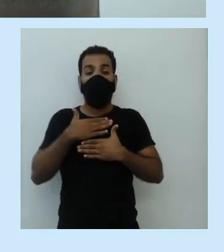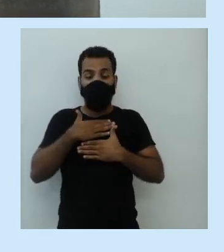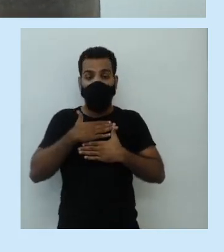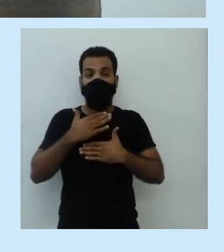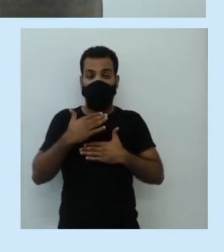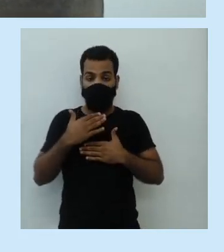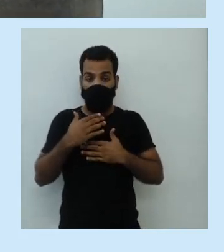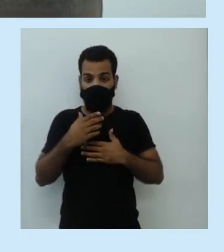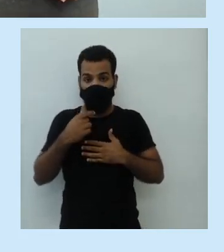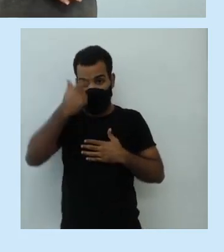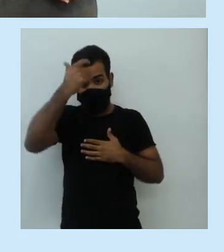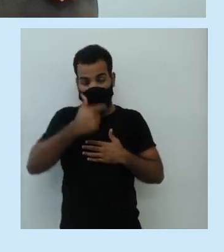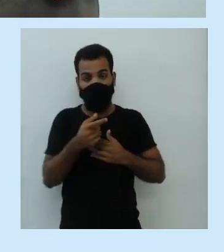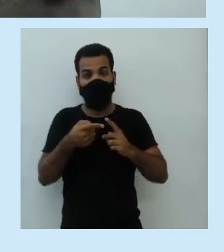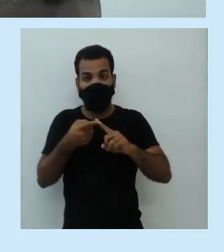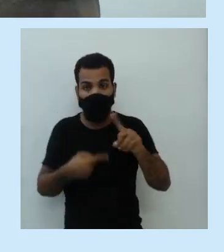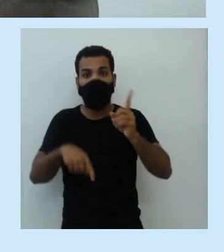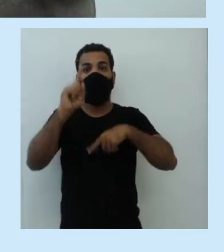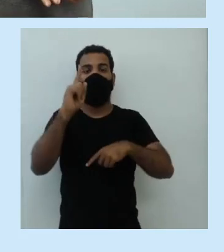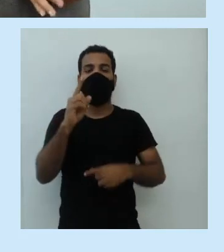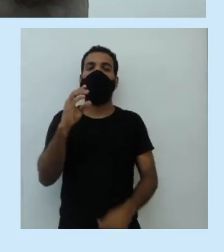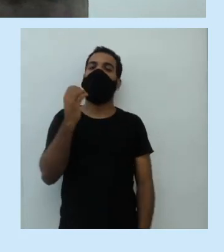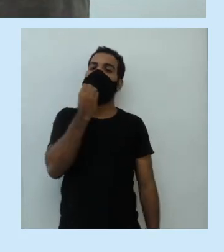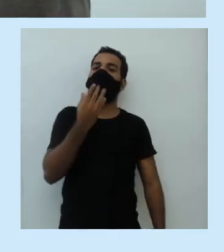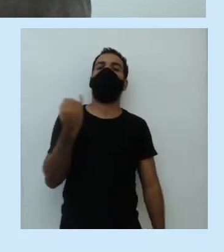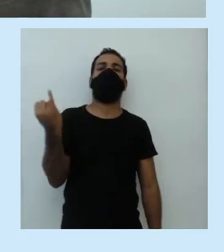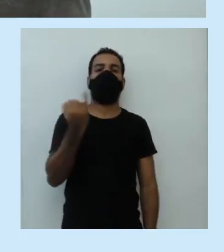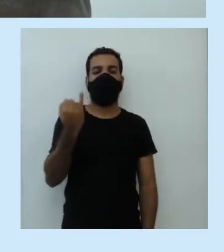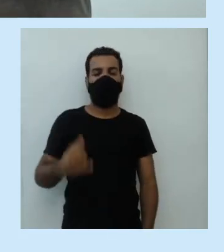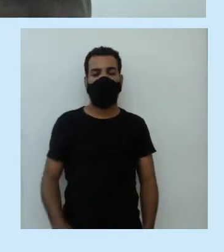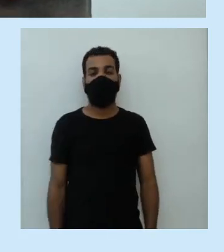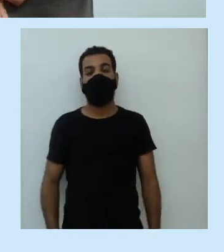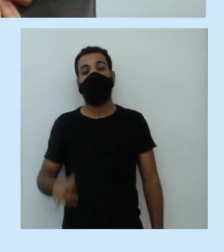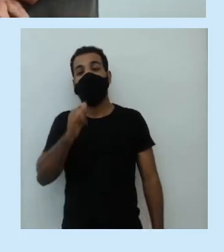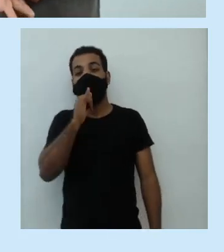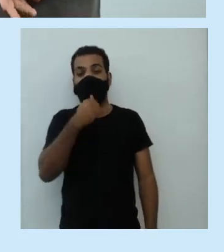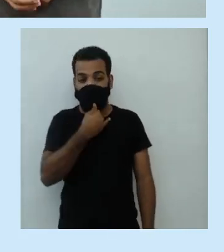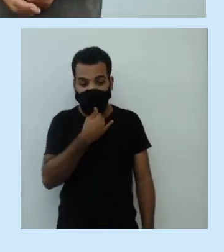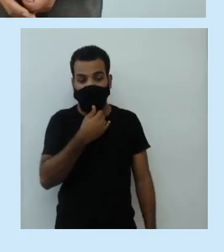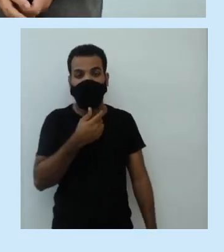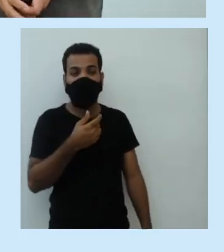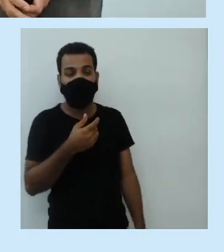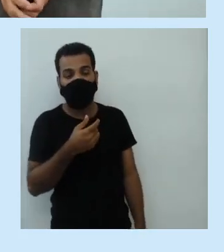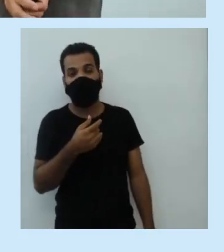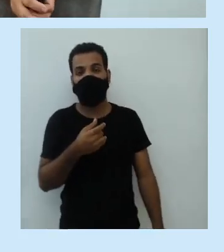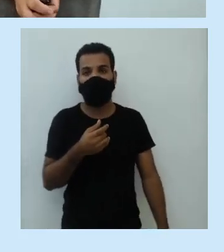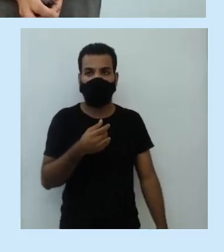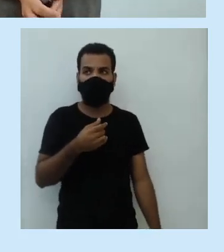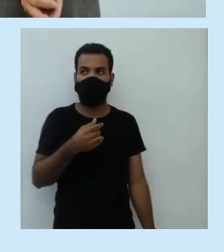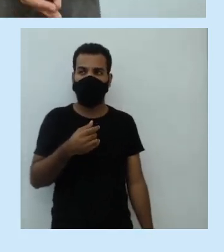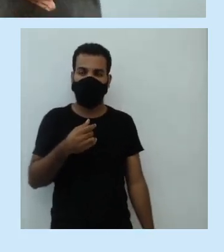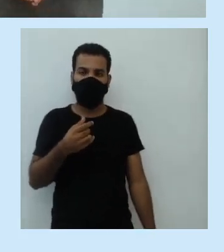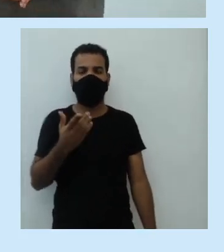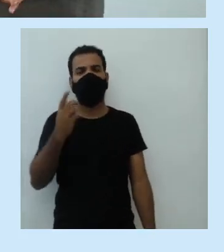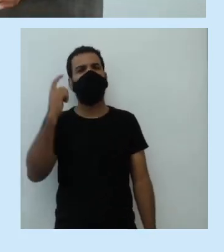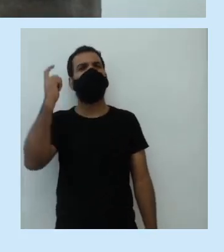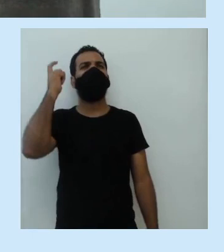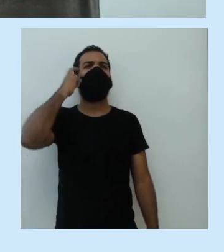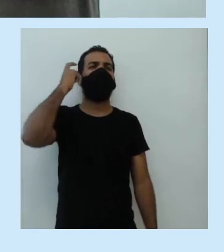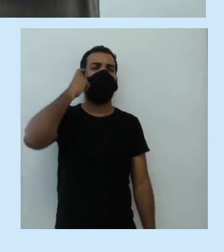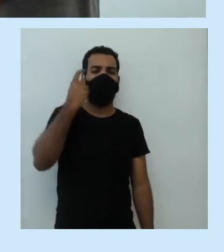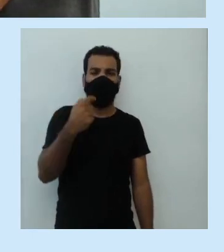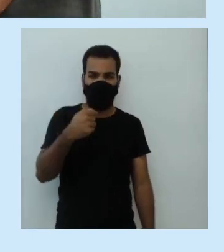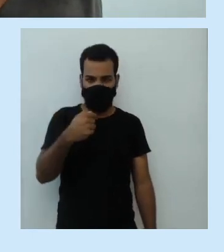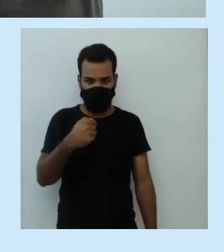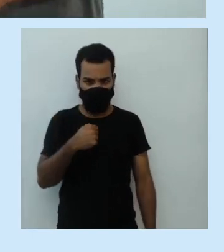de sucesso. Cai na triste realidade a pessoa que acha que para